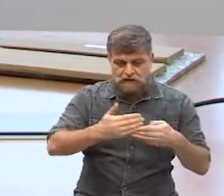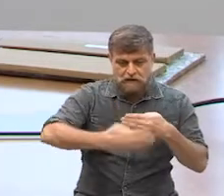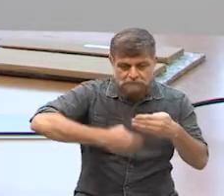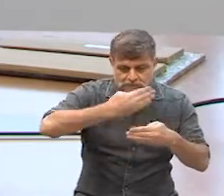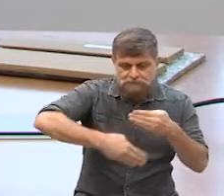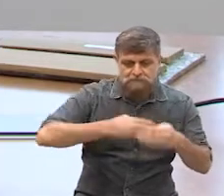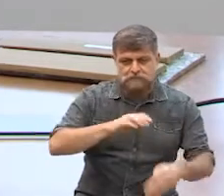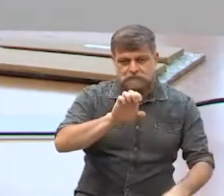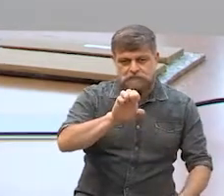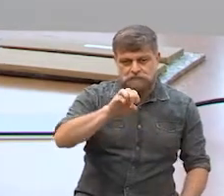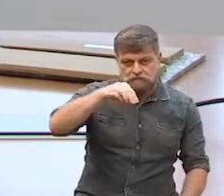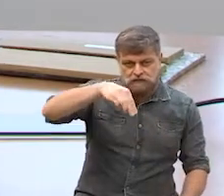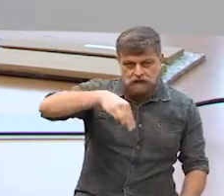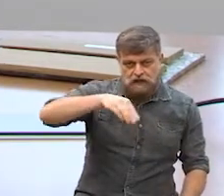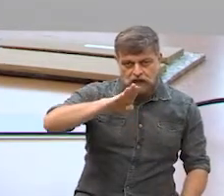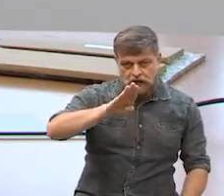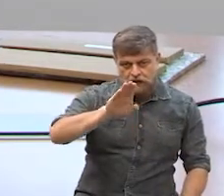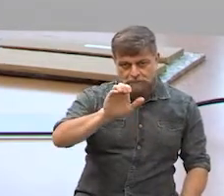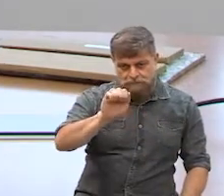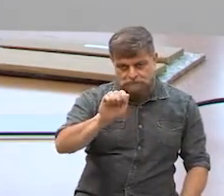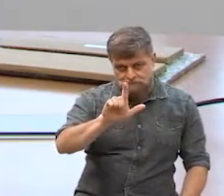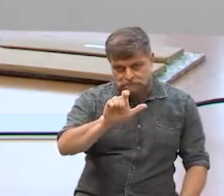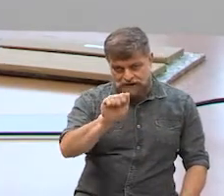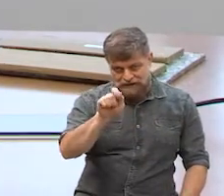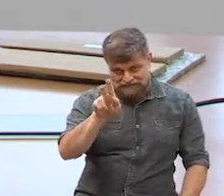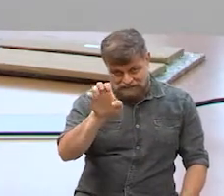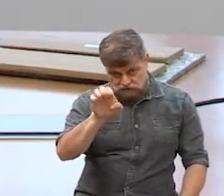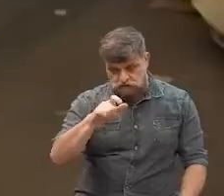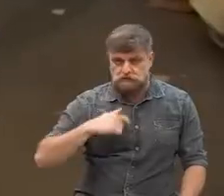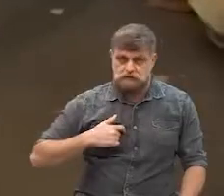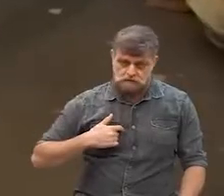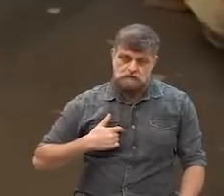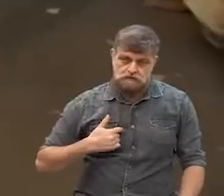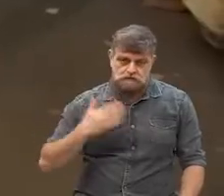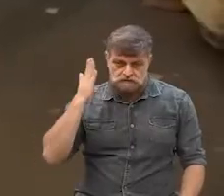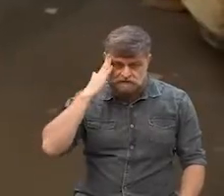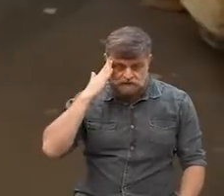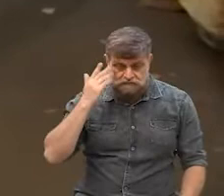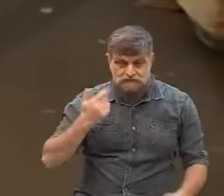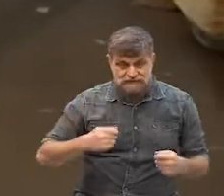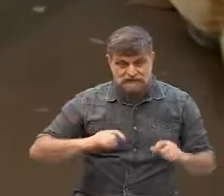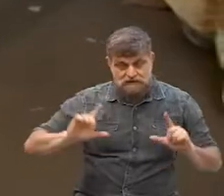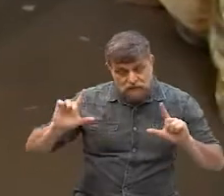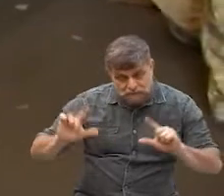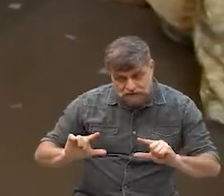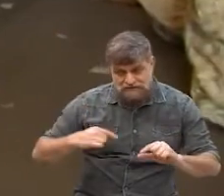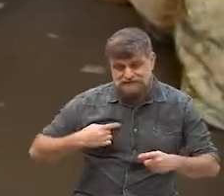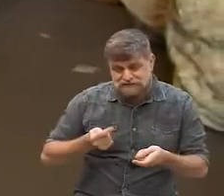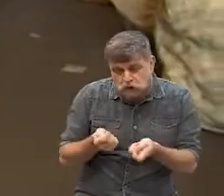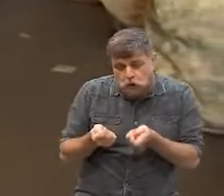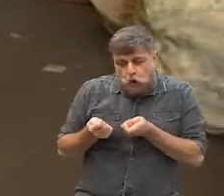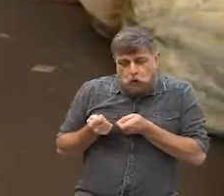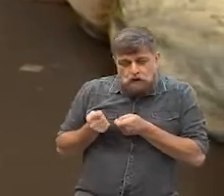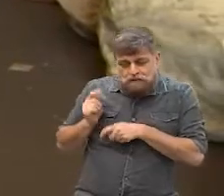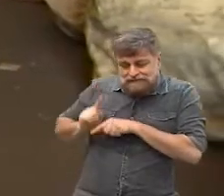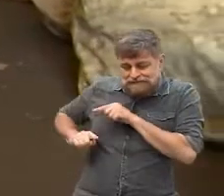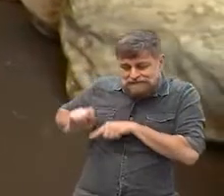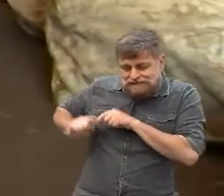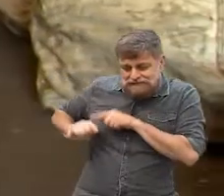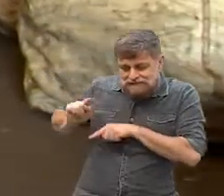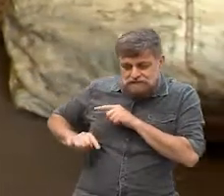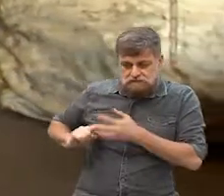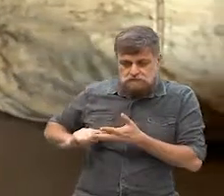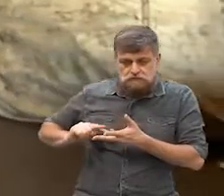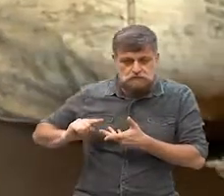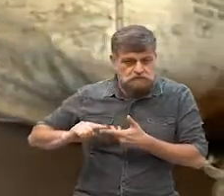né? Concordo que as coisas precisam ser numa escala menor, né? Eu acho que quanto mais a gente economizar recursos, não